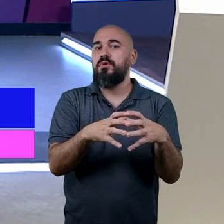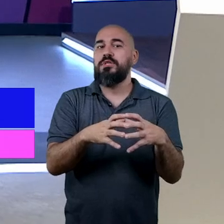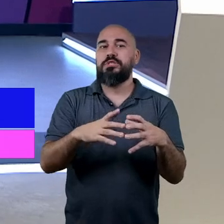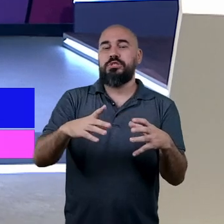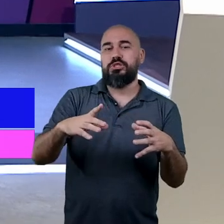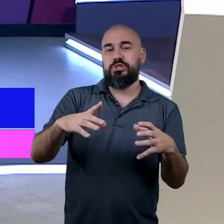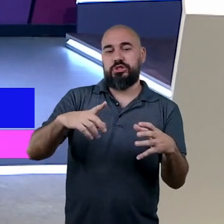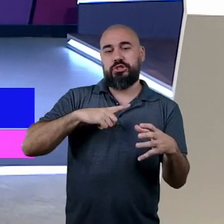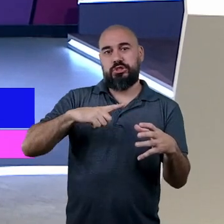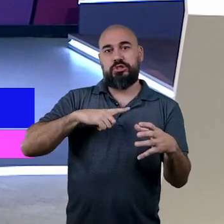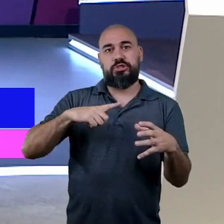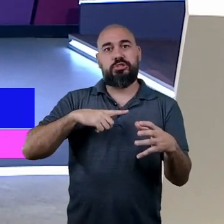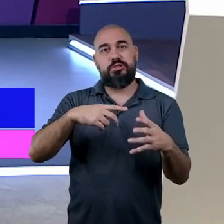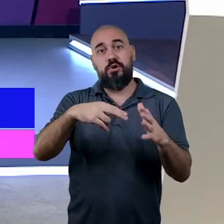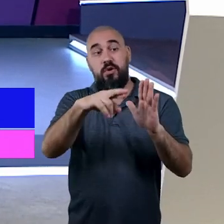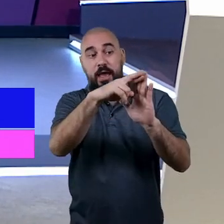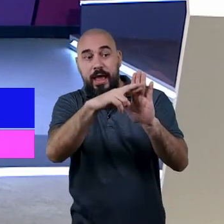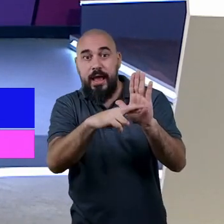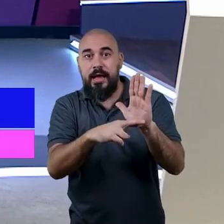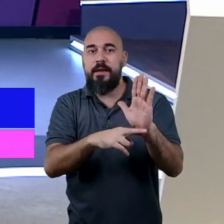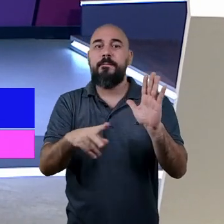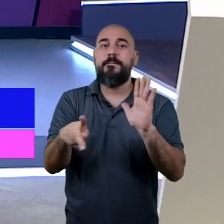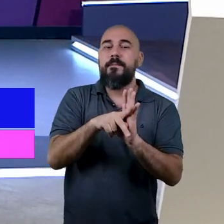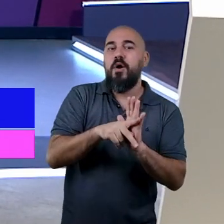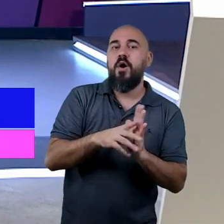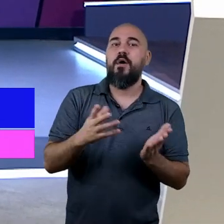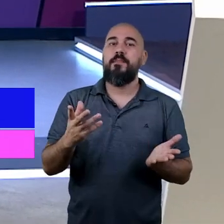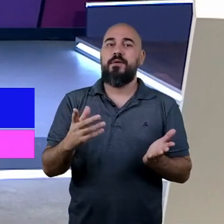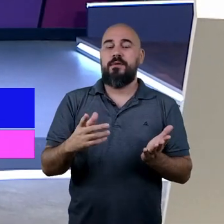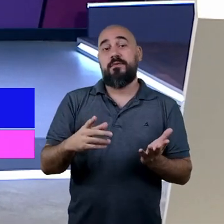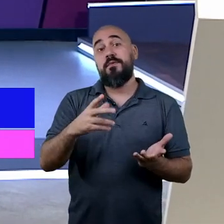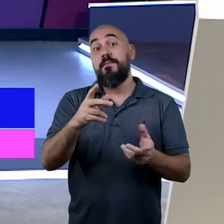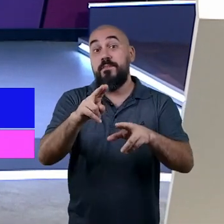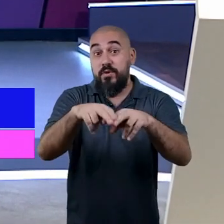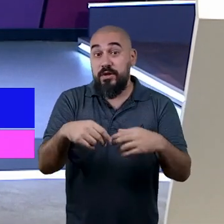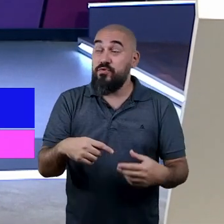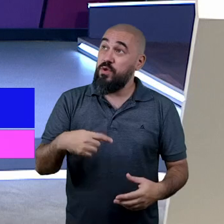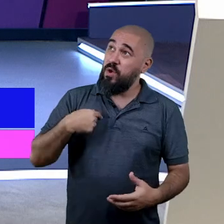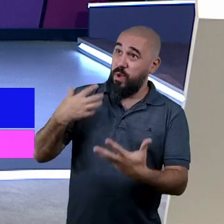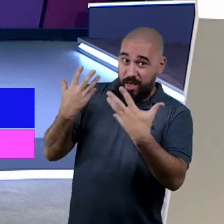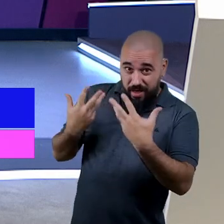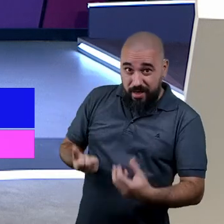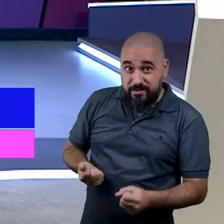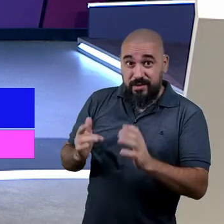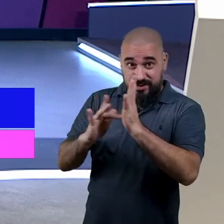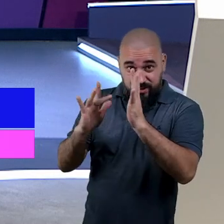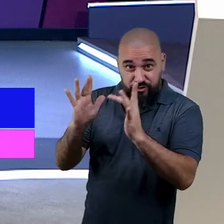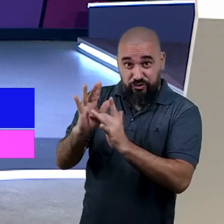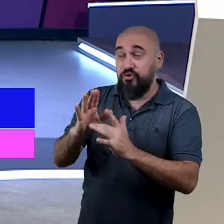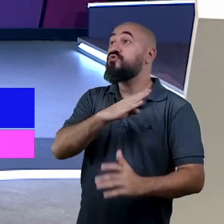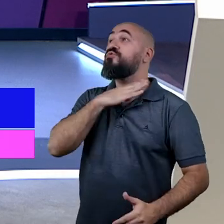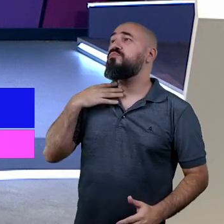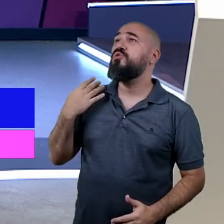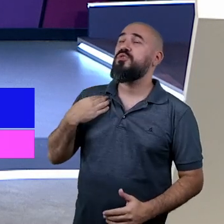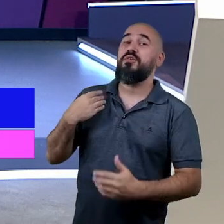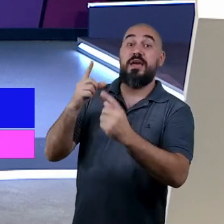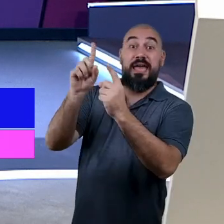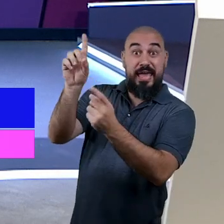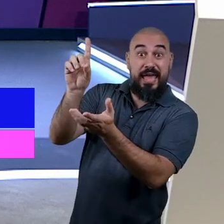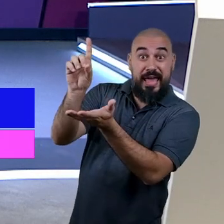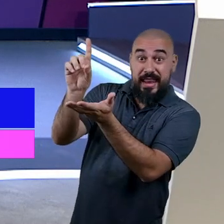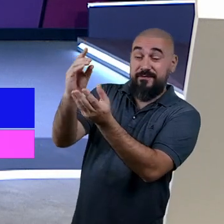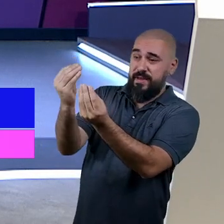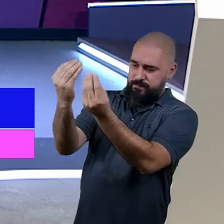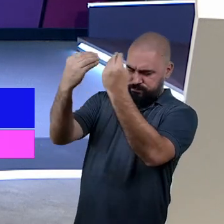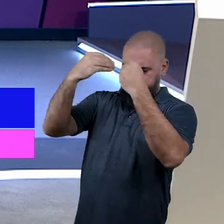desta aliança, ele então vai escrever no meu coração. Ele vai colocar no meu coração, para que eu